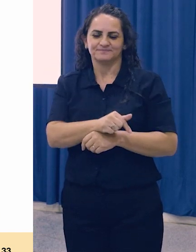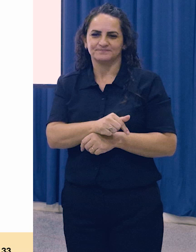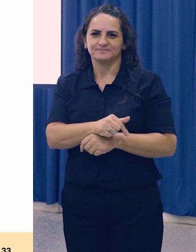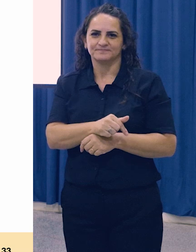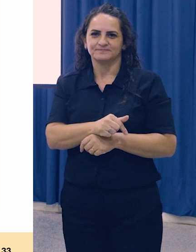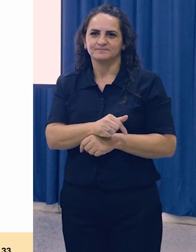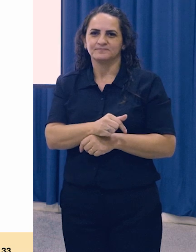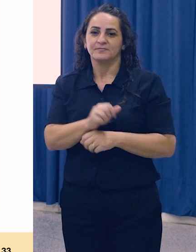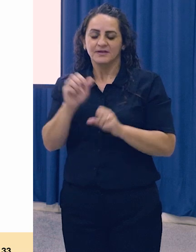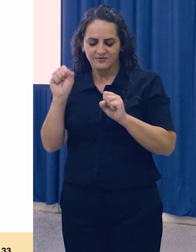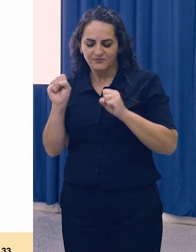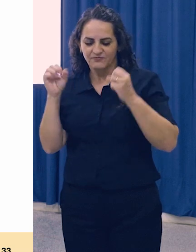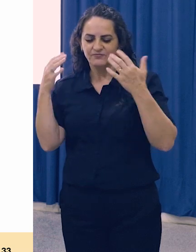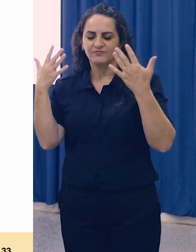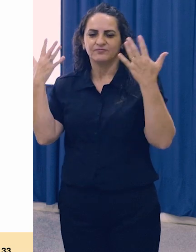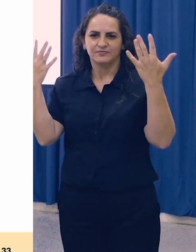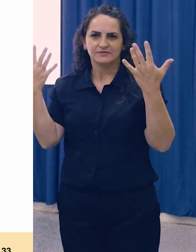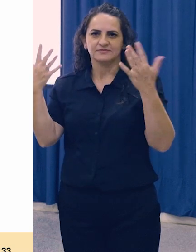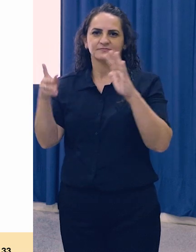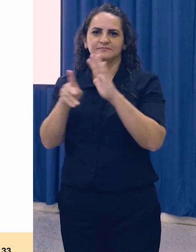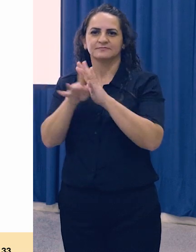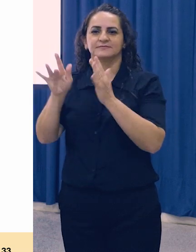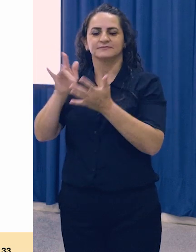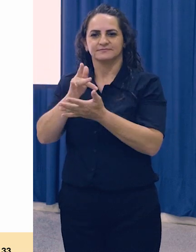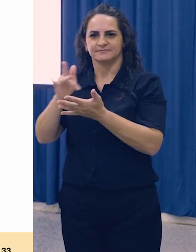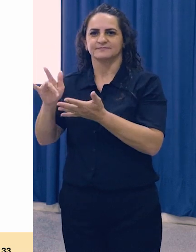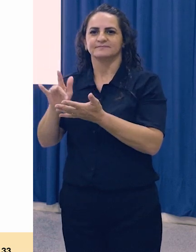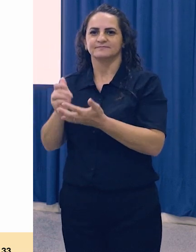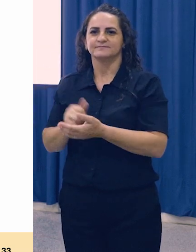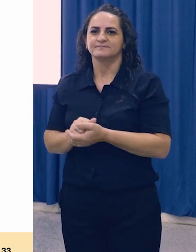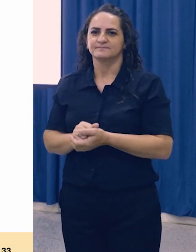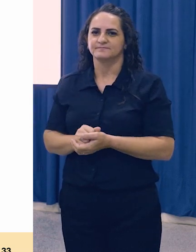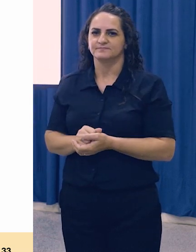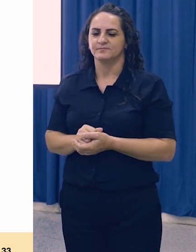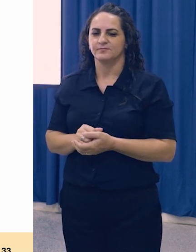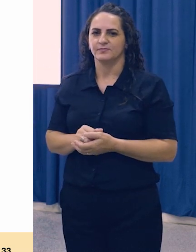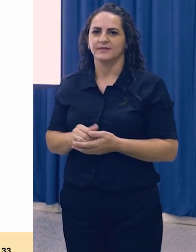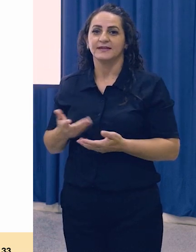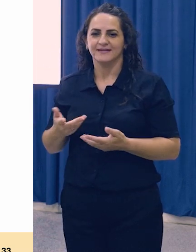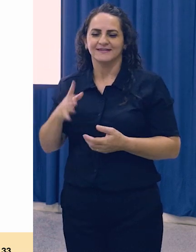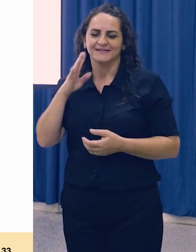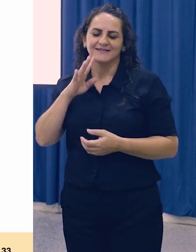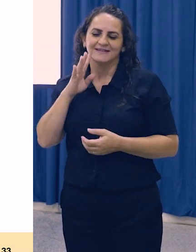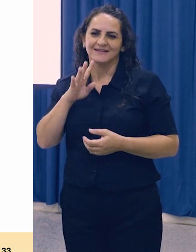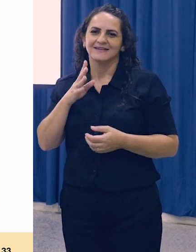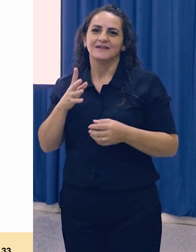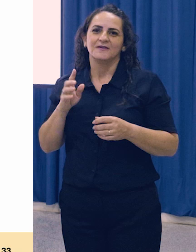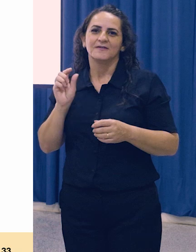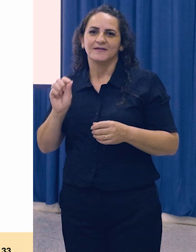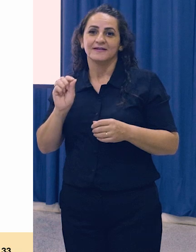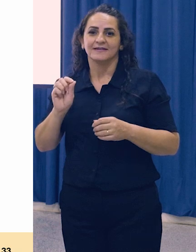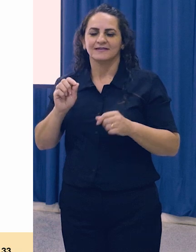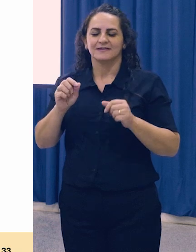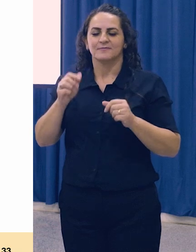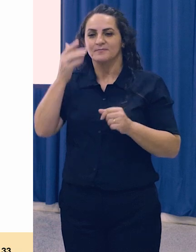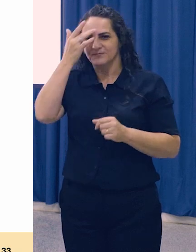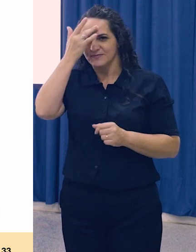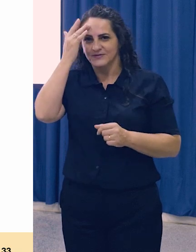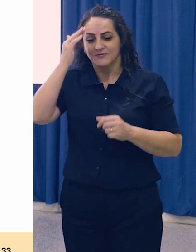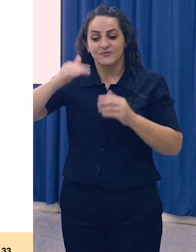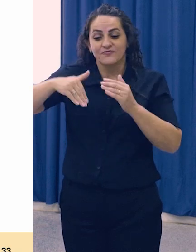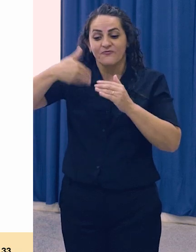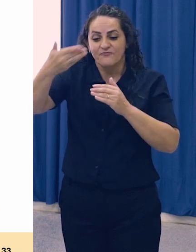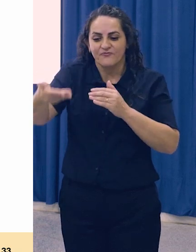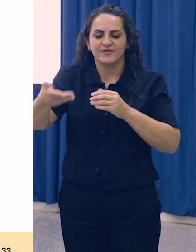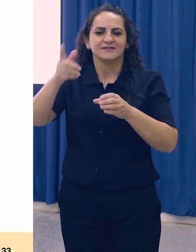do festival de dança estava atuando. E essa ação foi legal, que a gente atingiu pessoas de fora de Joinville também, porque